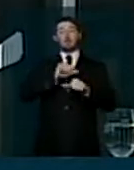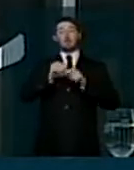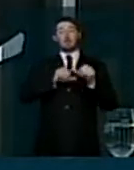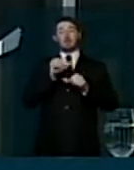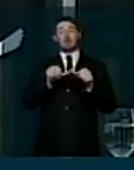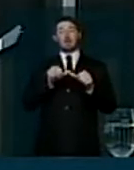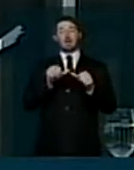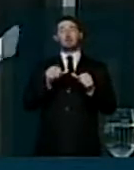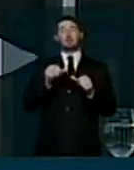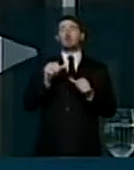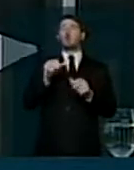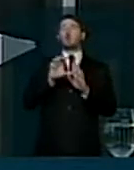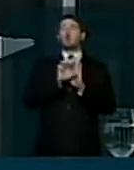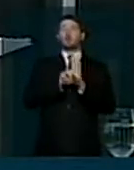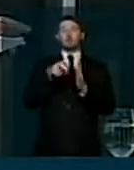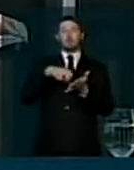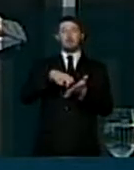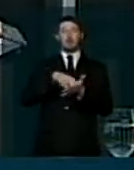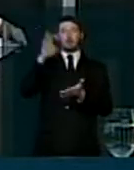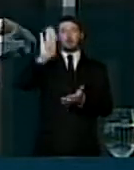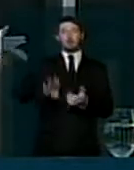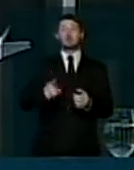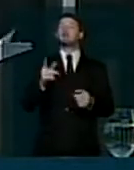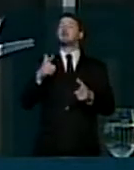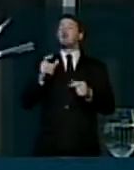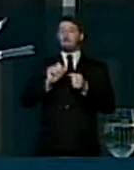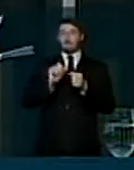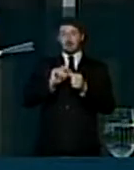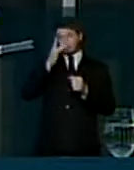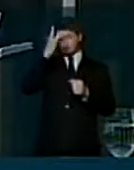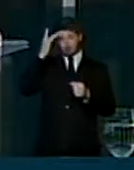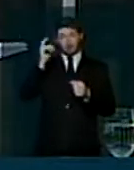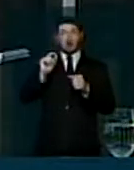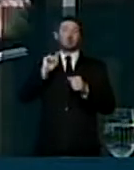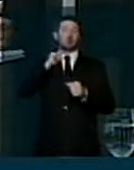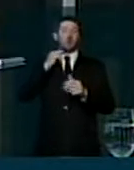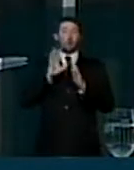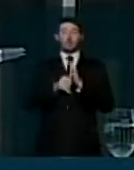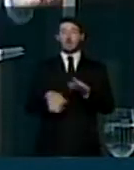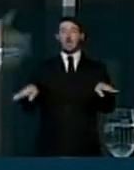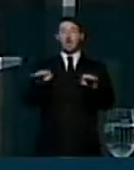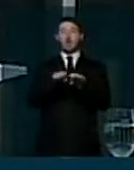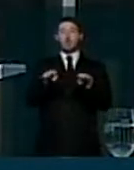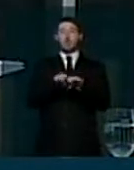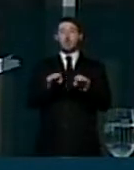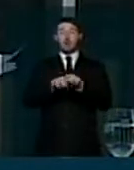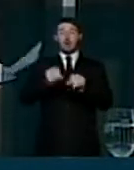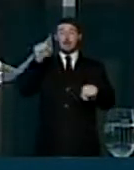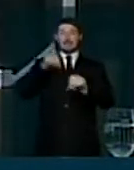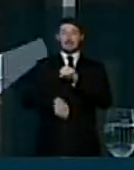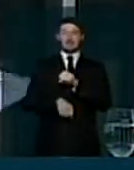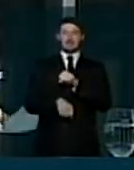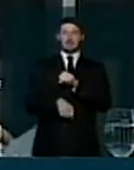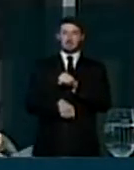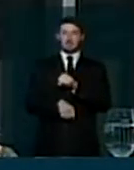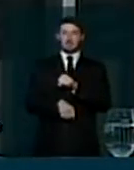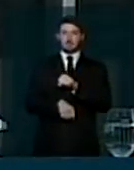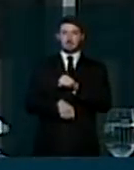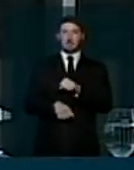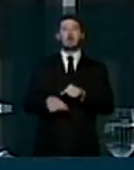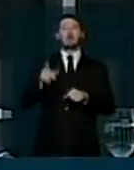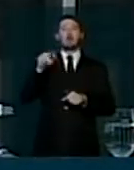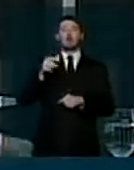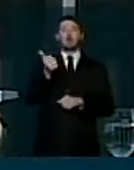Penal brasileiro e eleva os corruptos e corruptores, igualam aos homicídios, ou seja, pegar